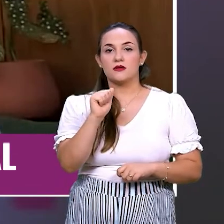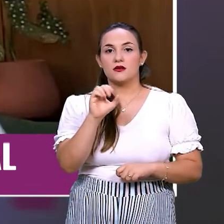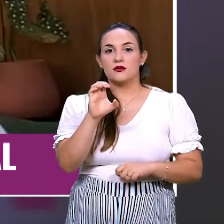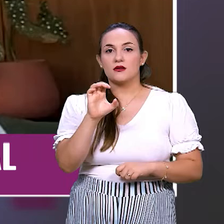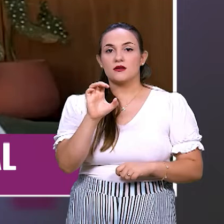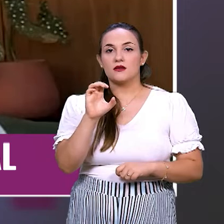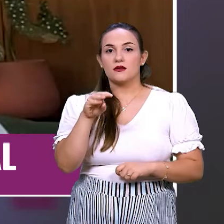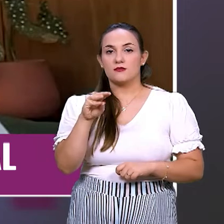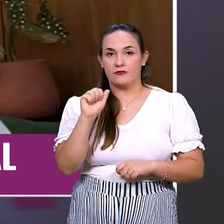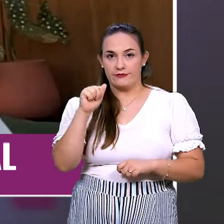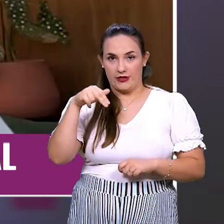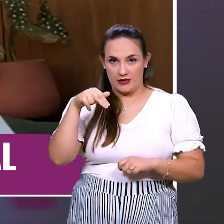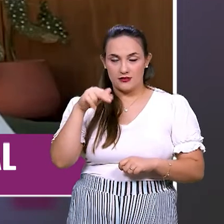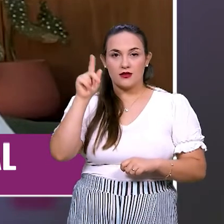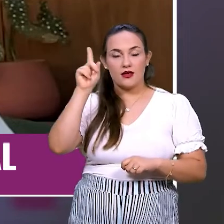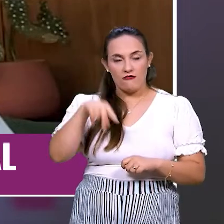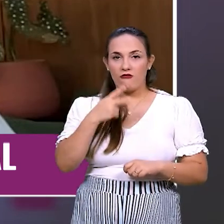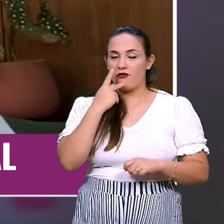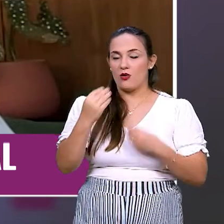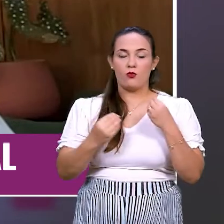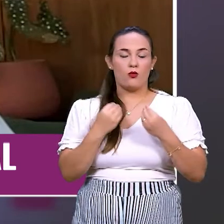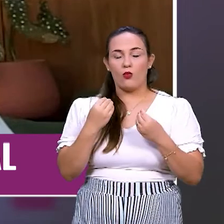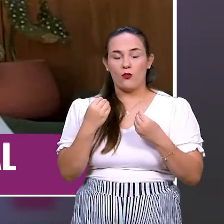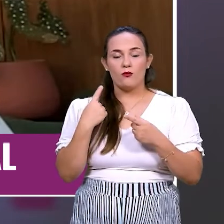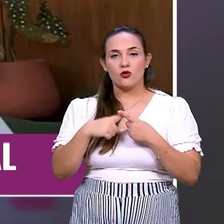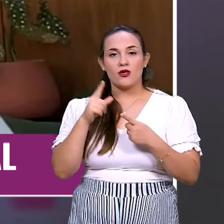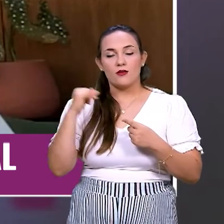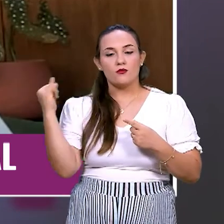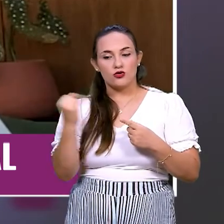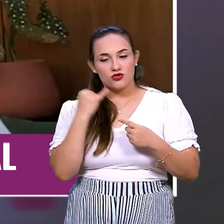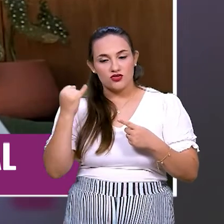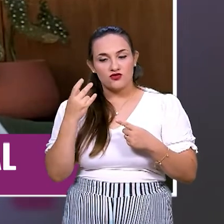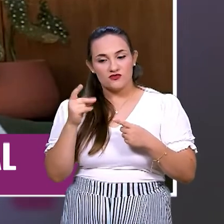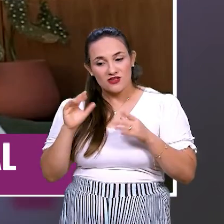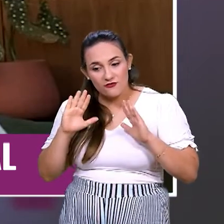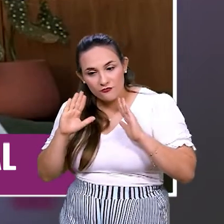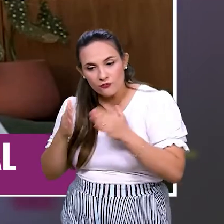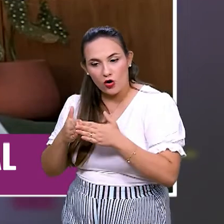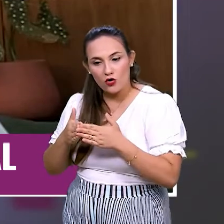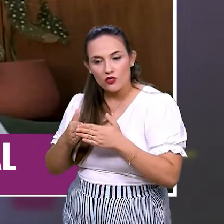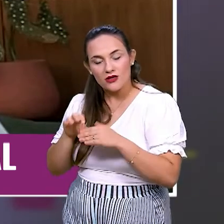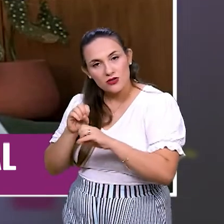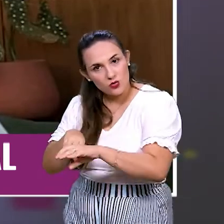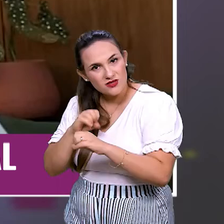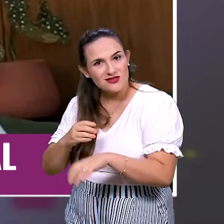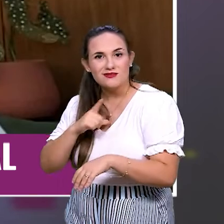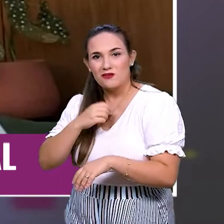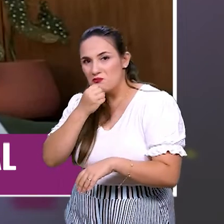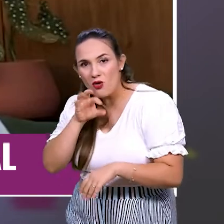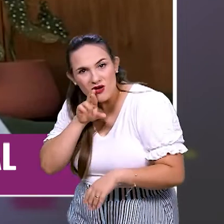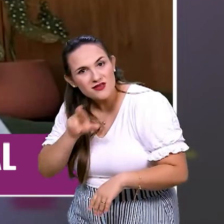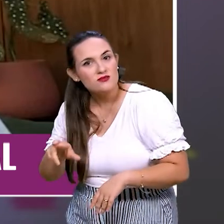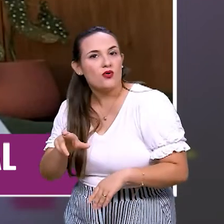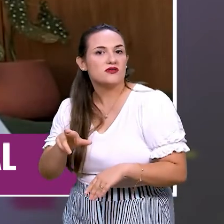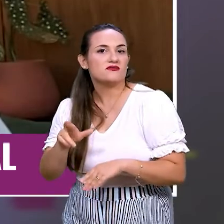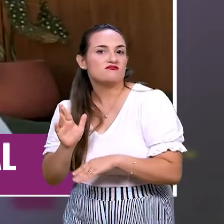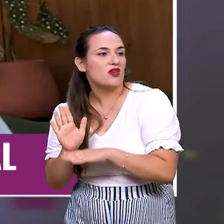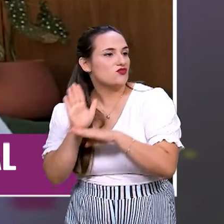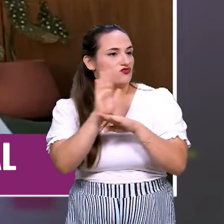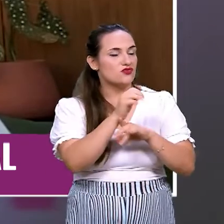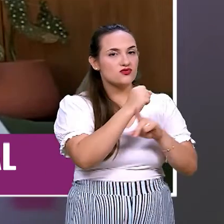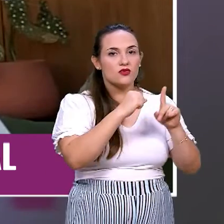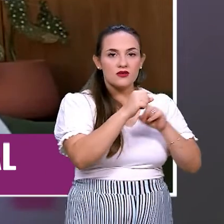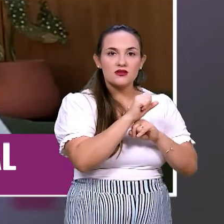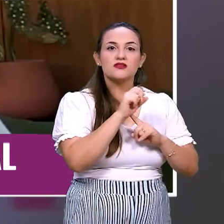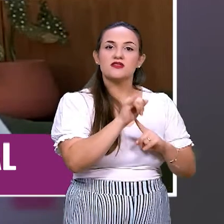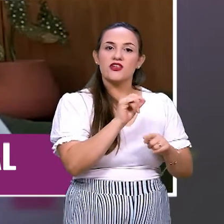mostra por que é importante investir em educação, que ele mostra o quanto de retorno a gente tem para a